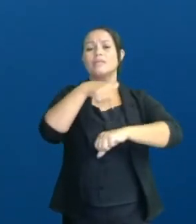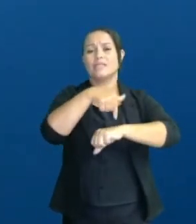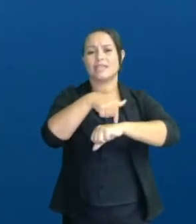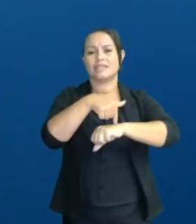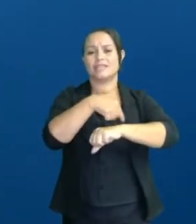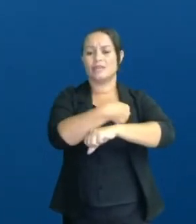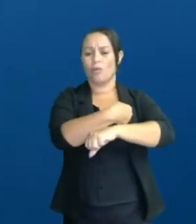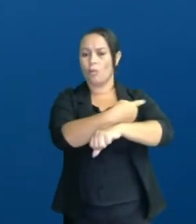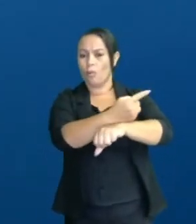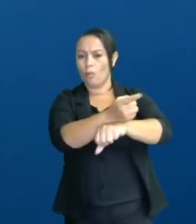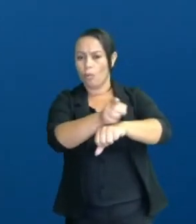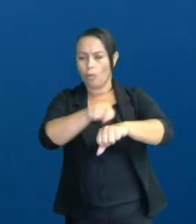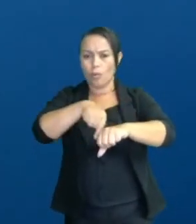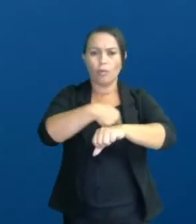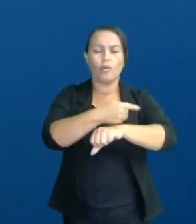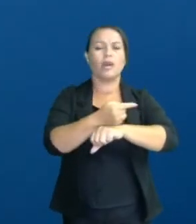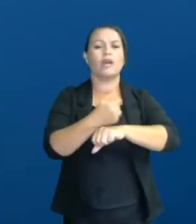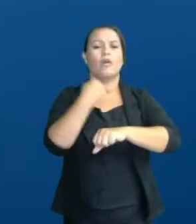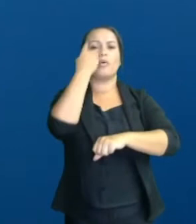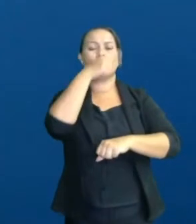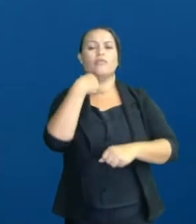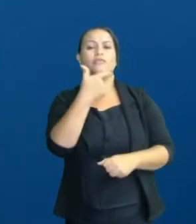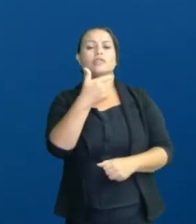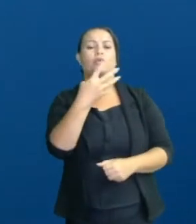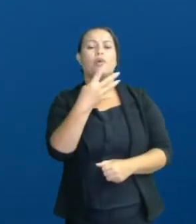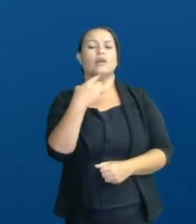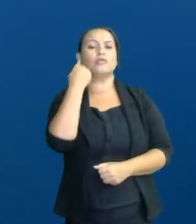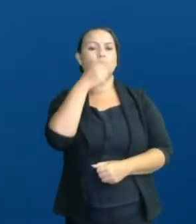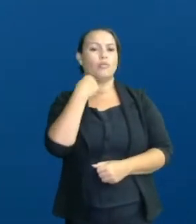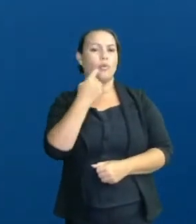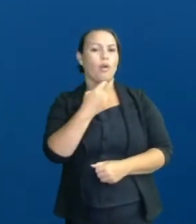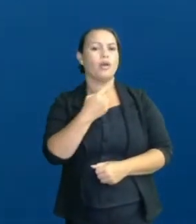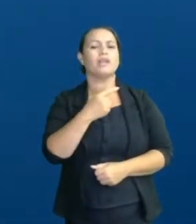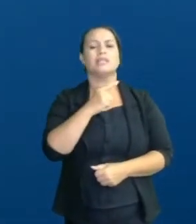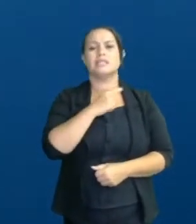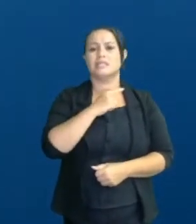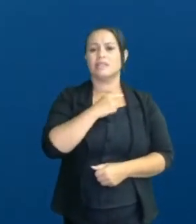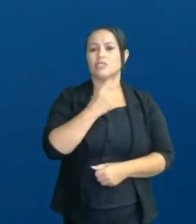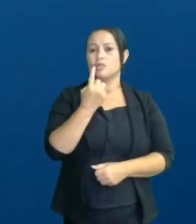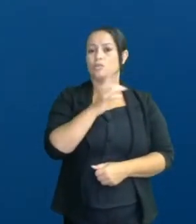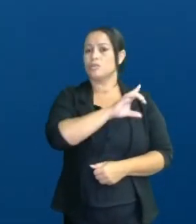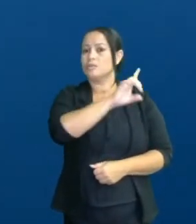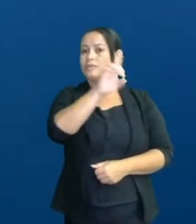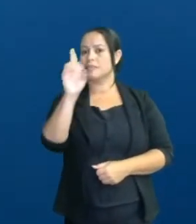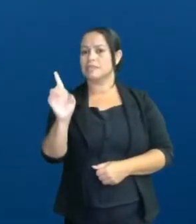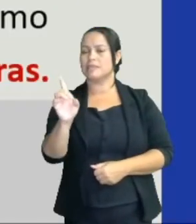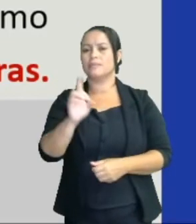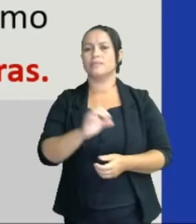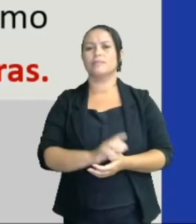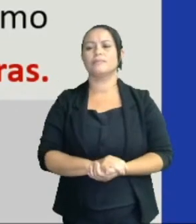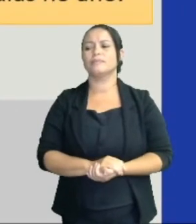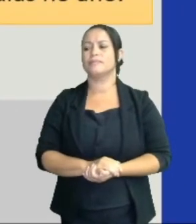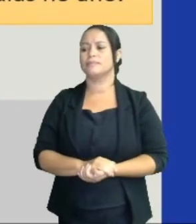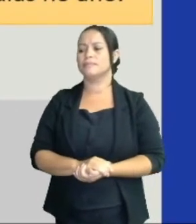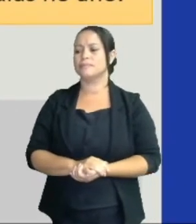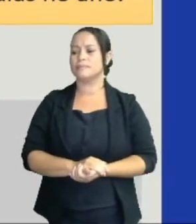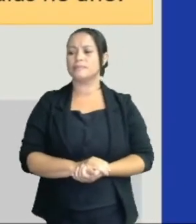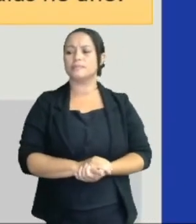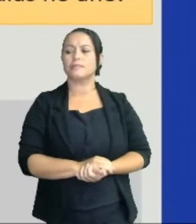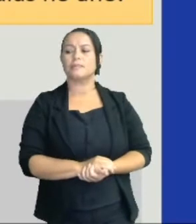uma vez, o que contou 24 horas. Ou seja, passaram-se um dia.